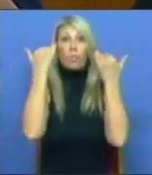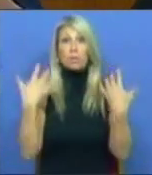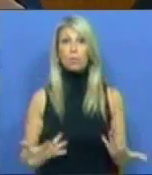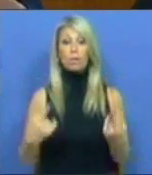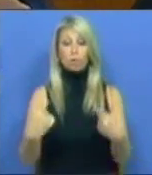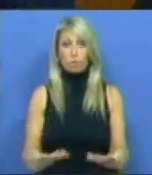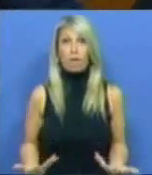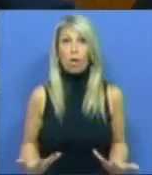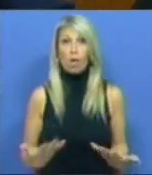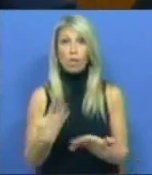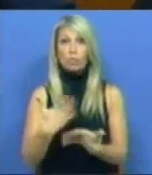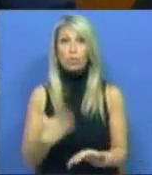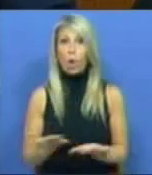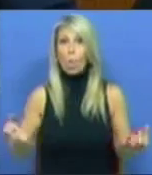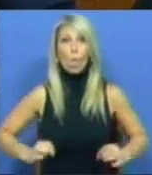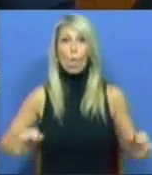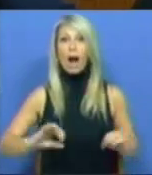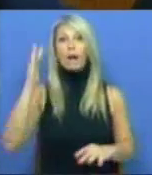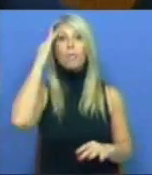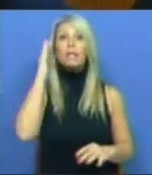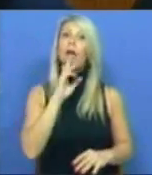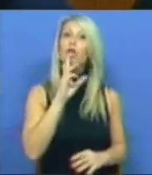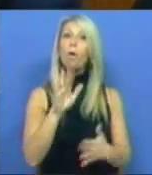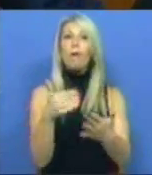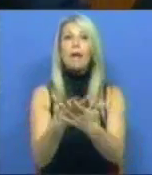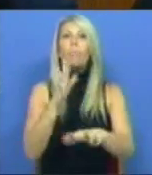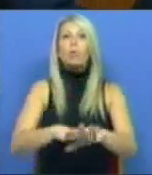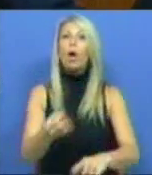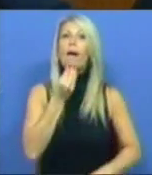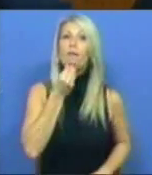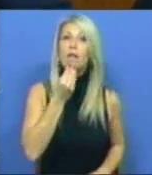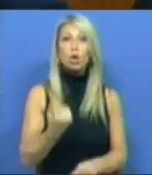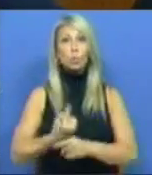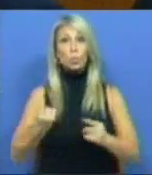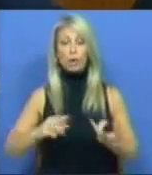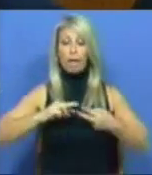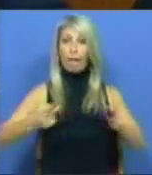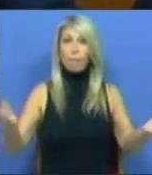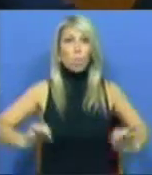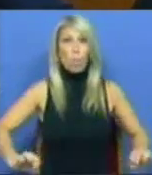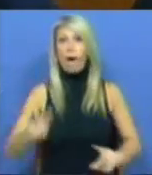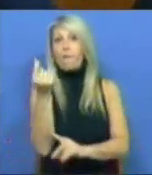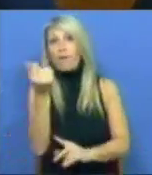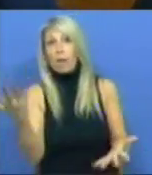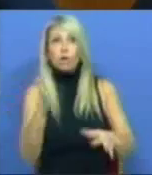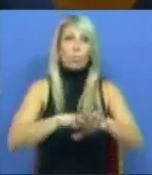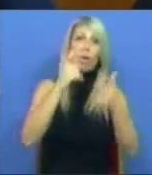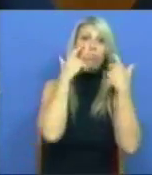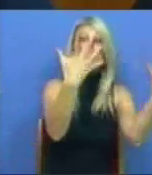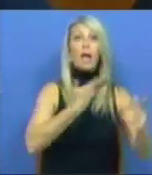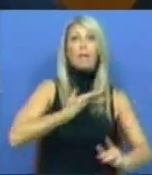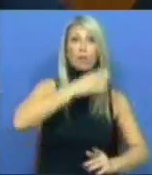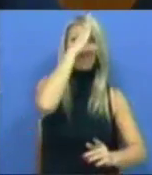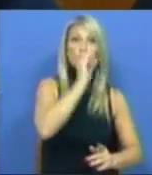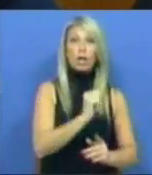escolas que não têm capacidade de dar resposta ao nível das refeições porque as câmaras municipais não têm verbas porque há dívidas do Ministério da